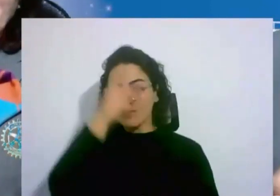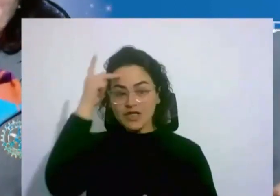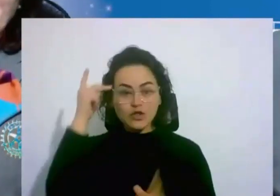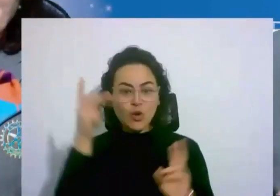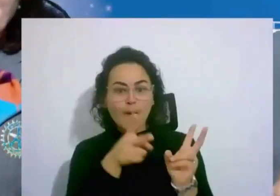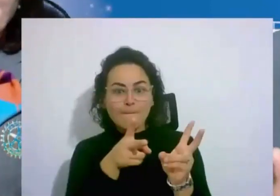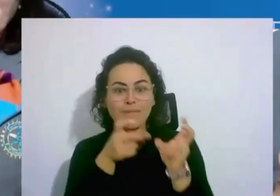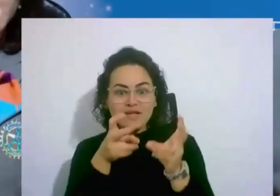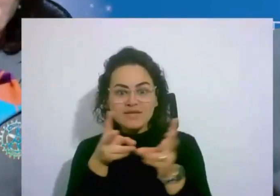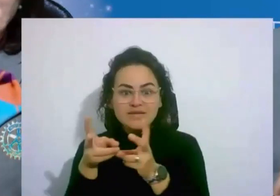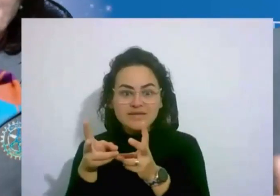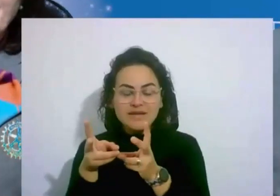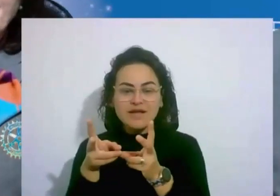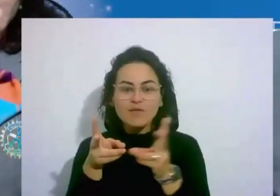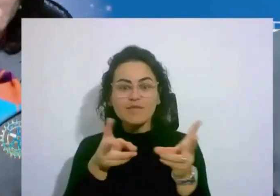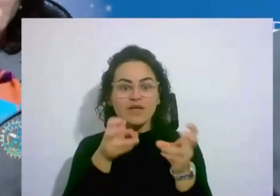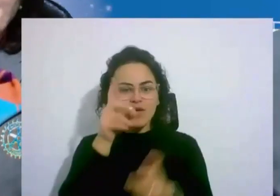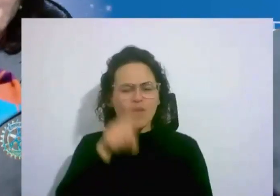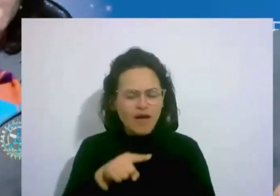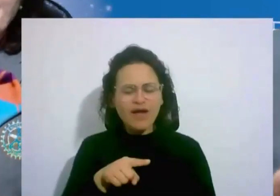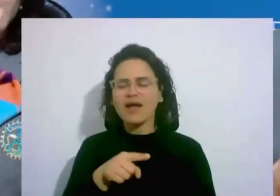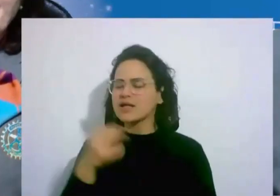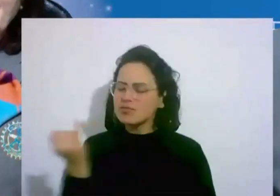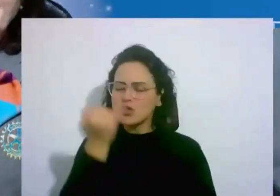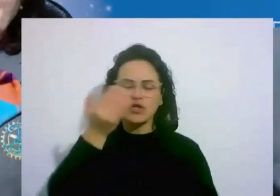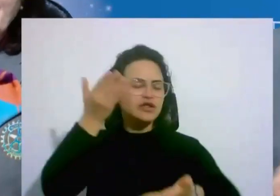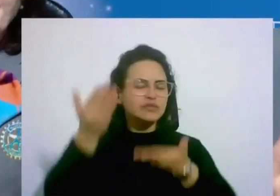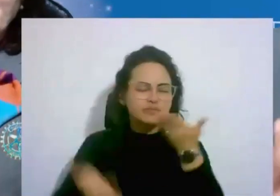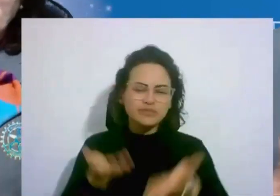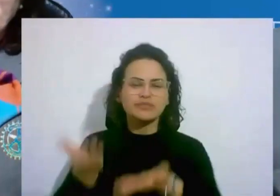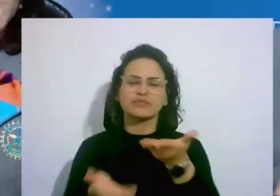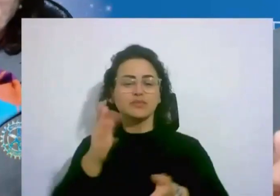o benefício de servir. E